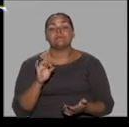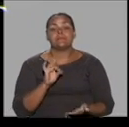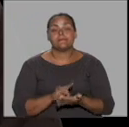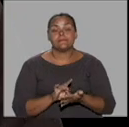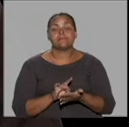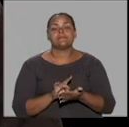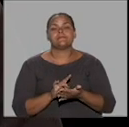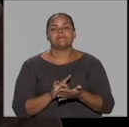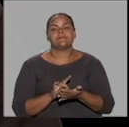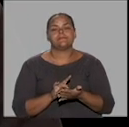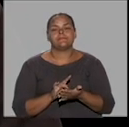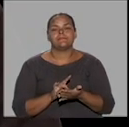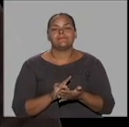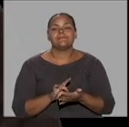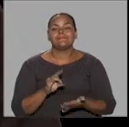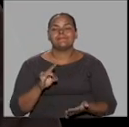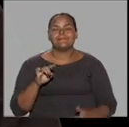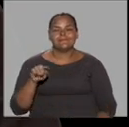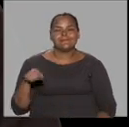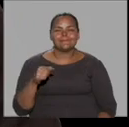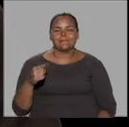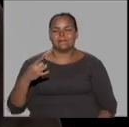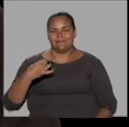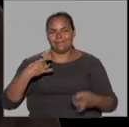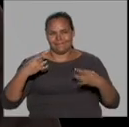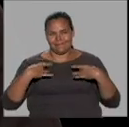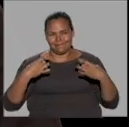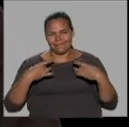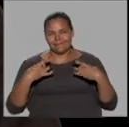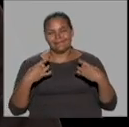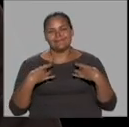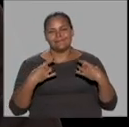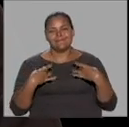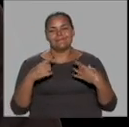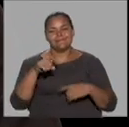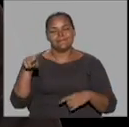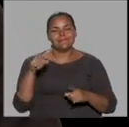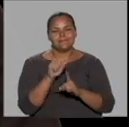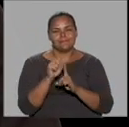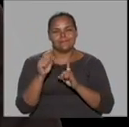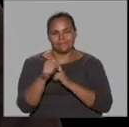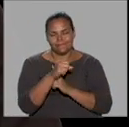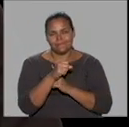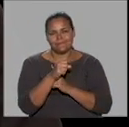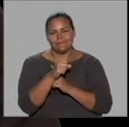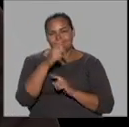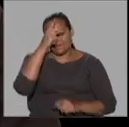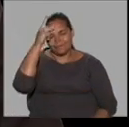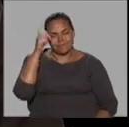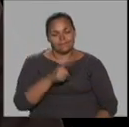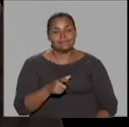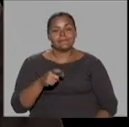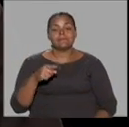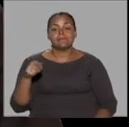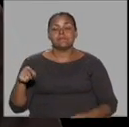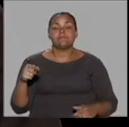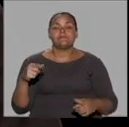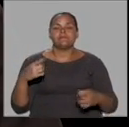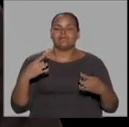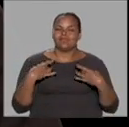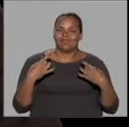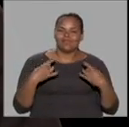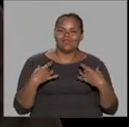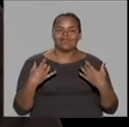verdade, eles amedrontavam a sociedade como um todo, né? A sociedade